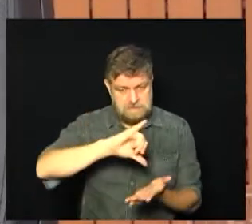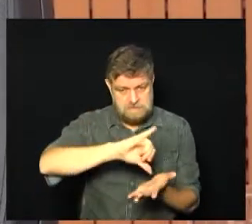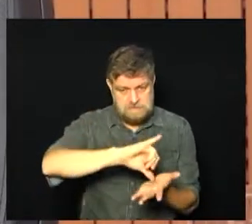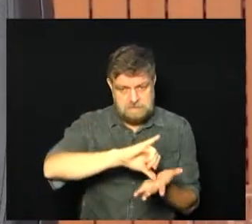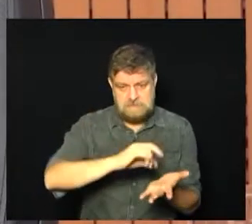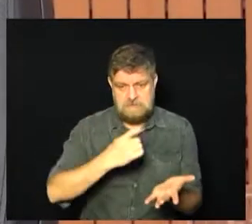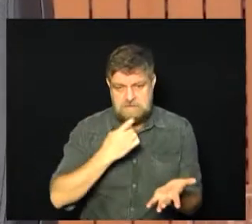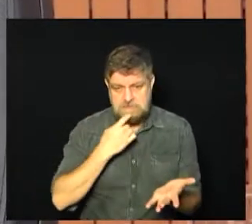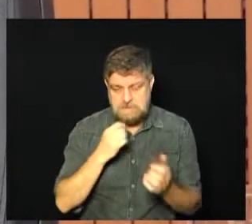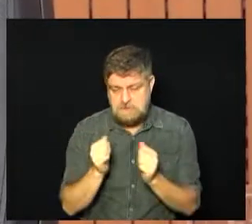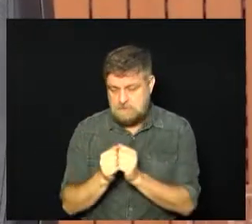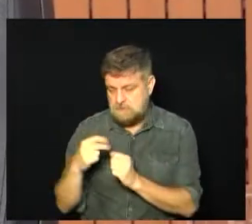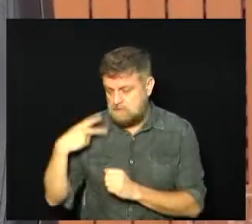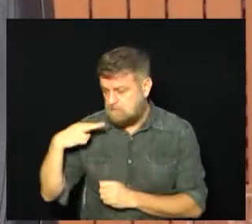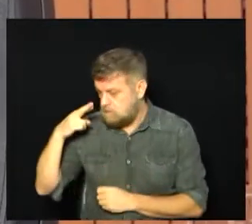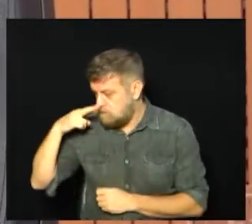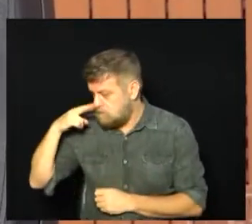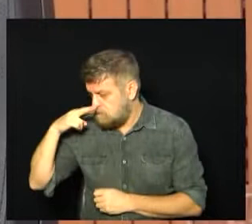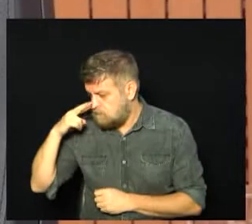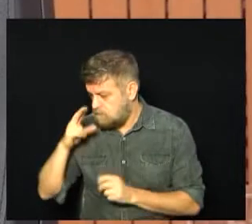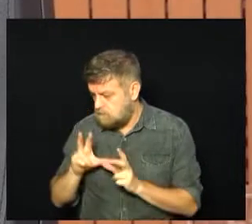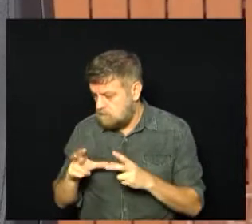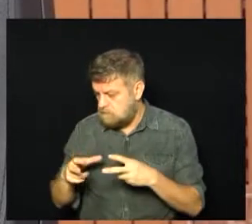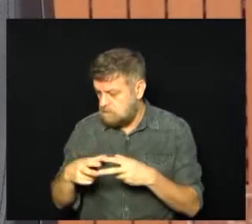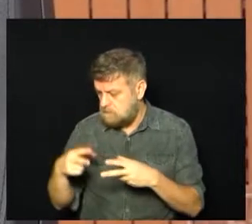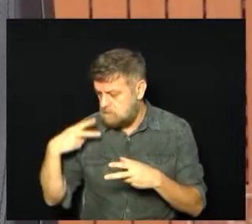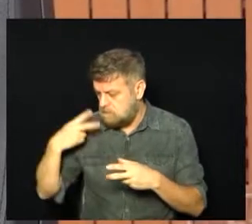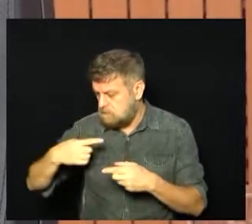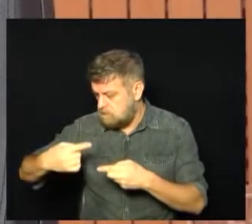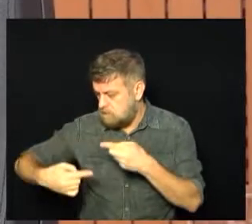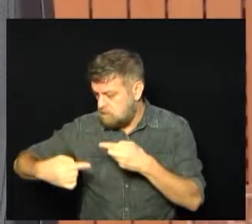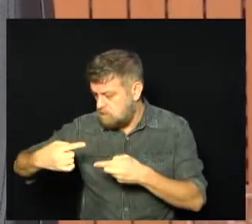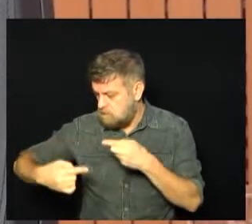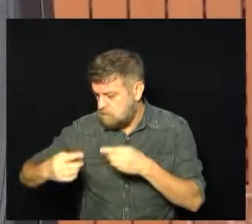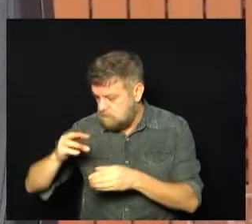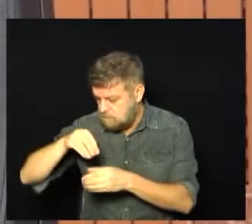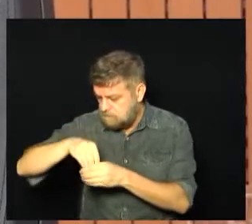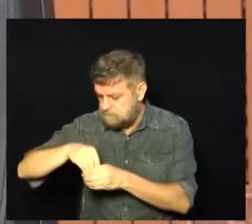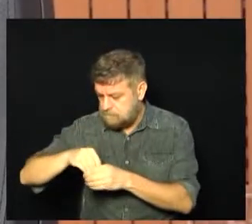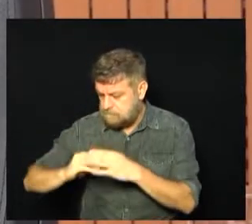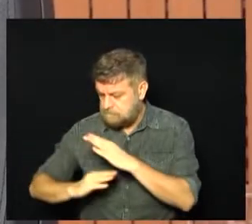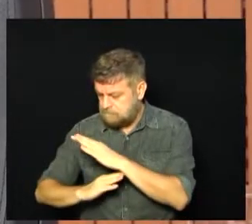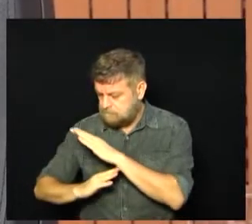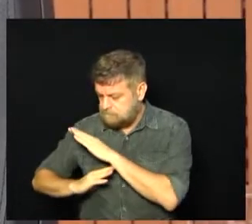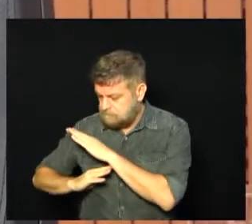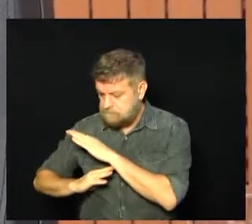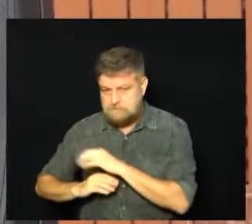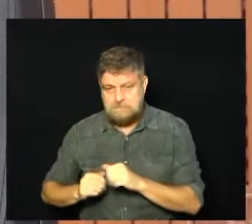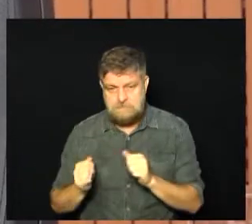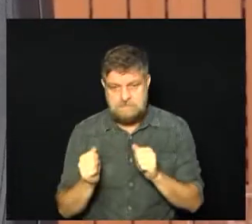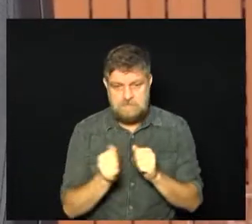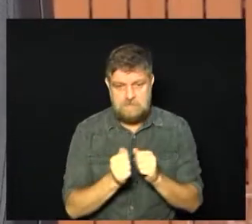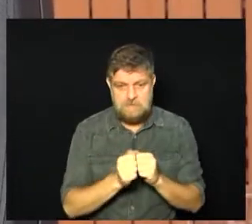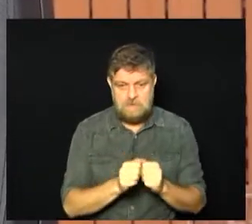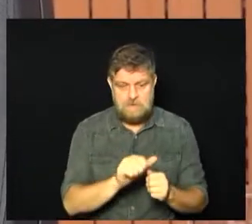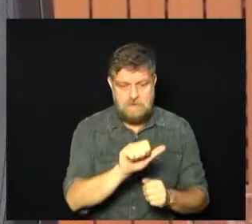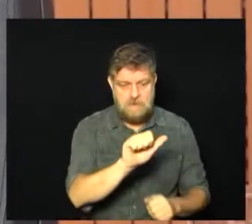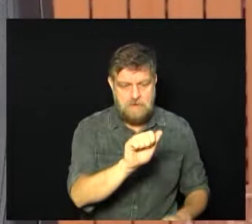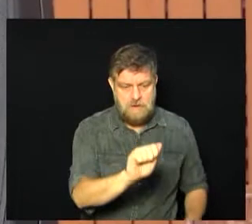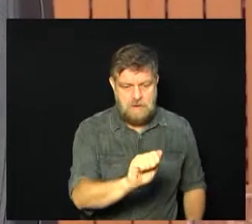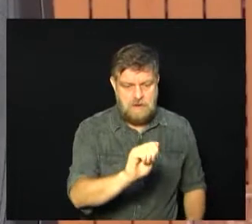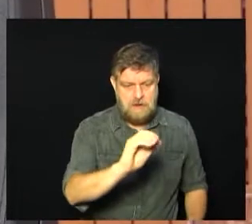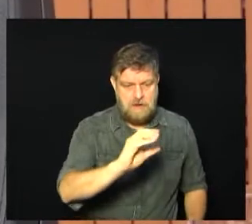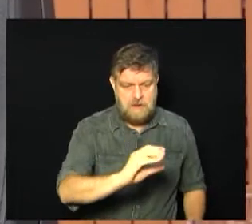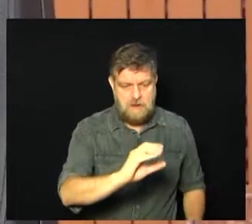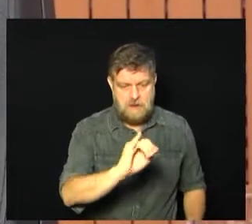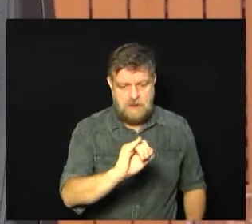Arnaldo Salvetti, juntamente com as comissões aqui internas e externas, junto com a SIC e outras entidades de